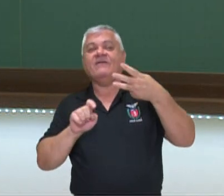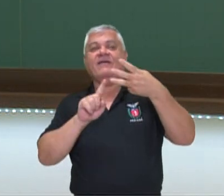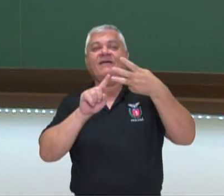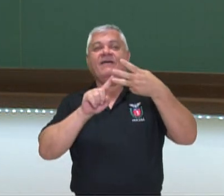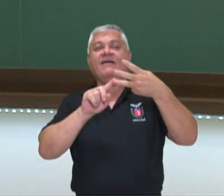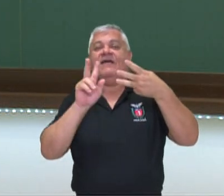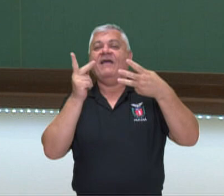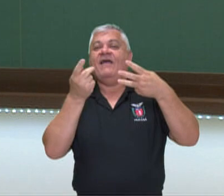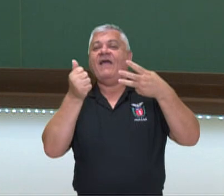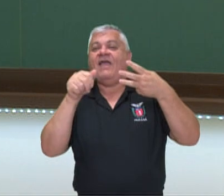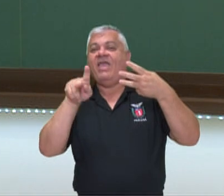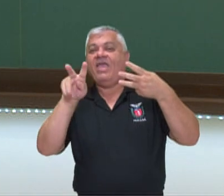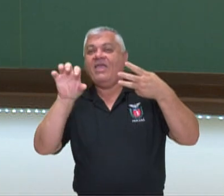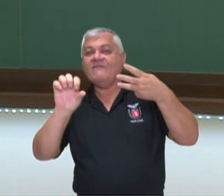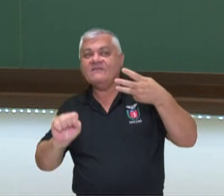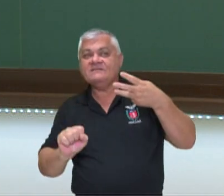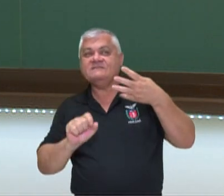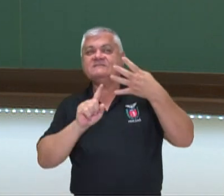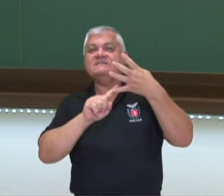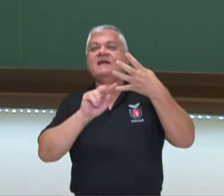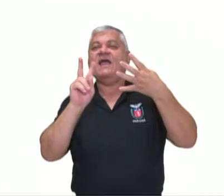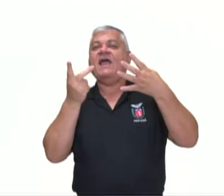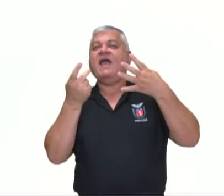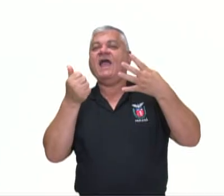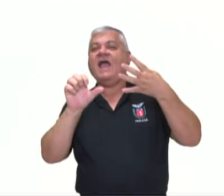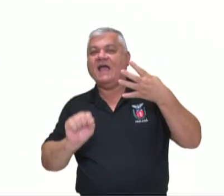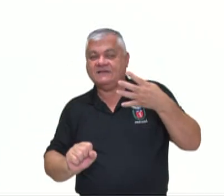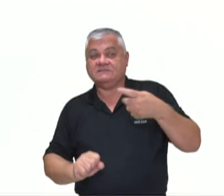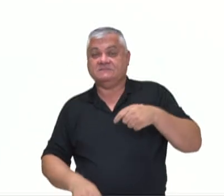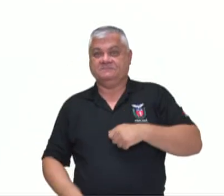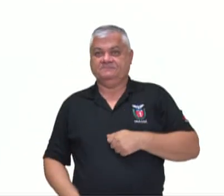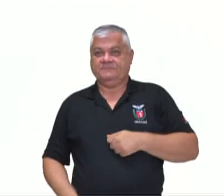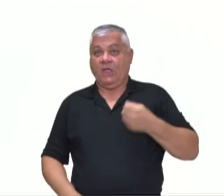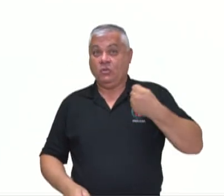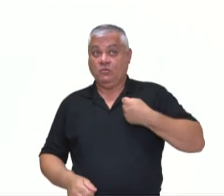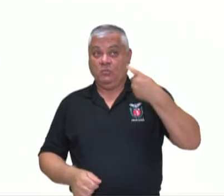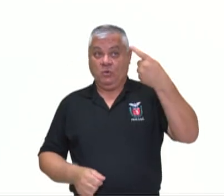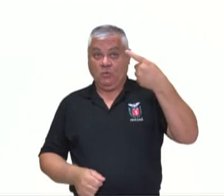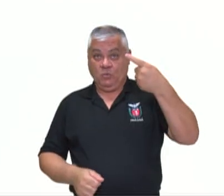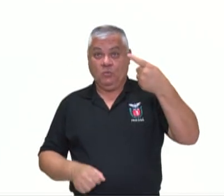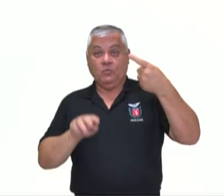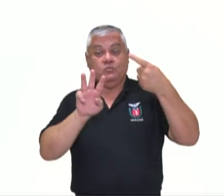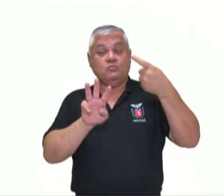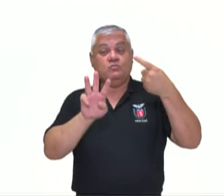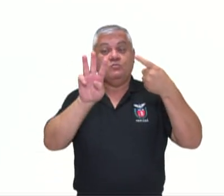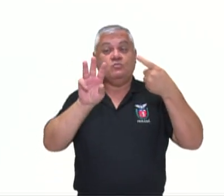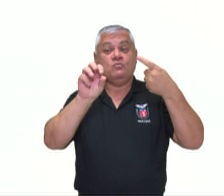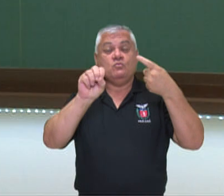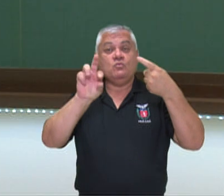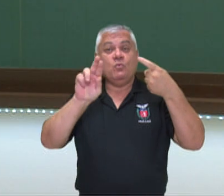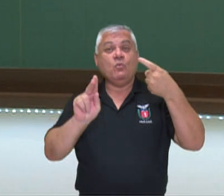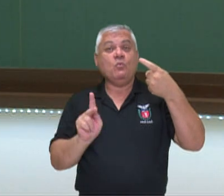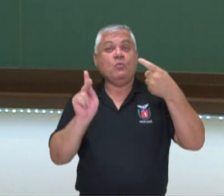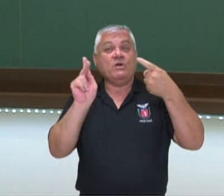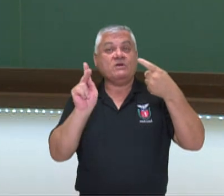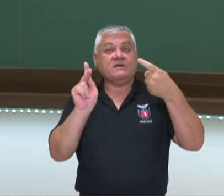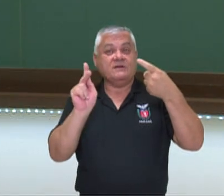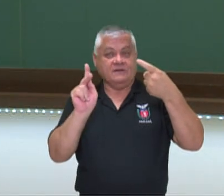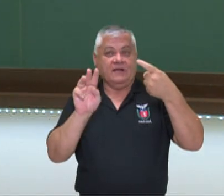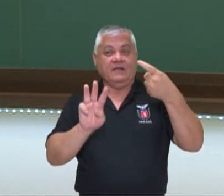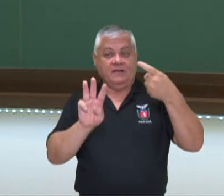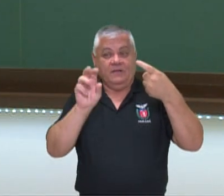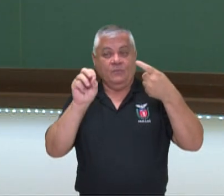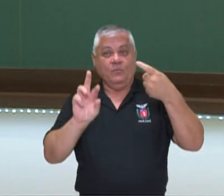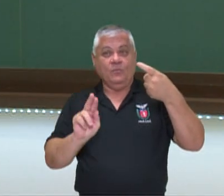frase, we work near the station. Plural, primeira pessoa do plural. Dessa